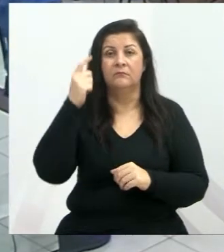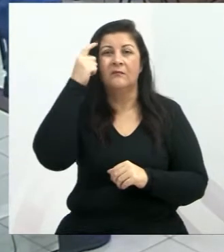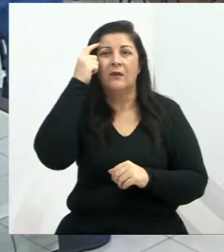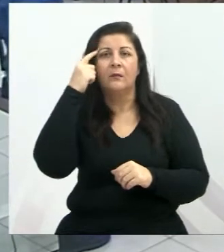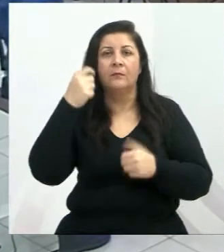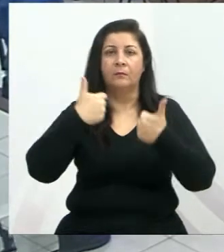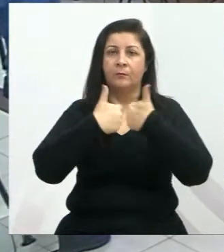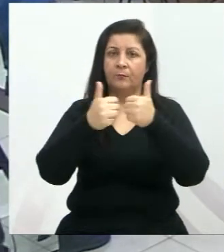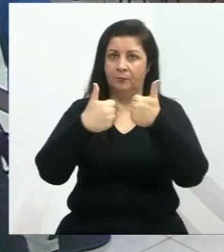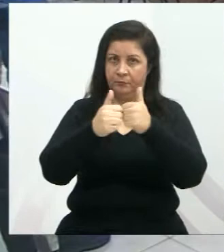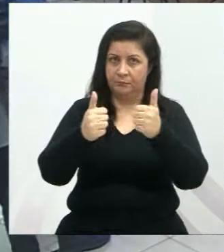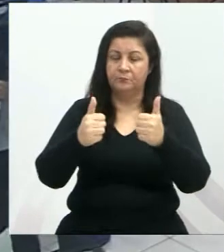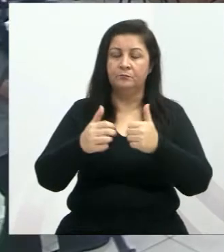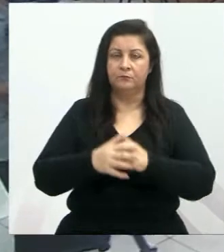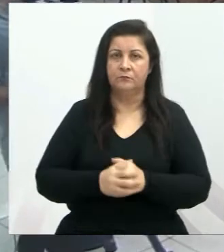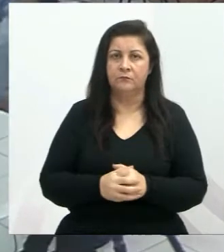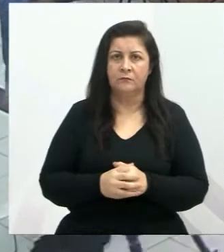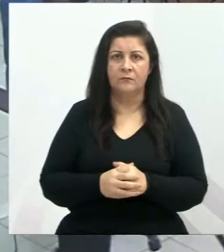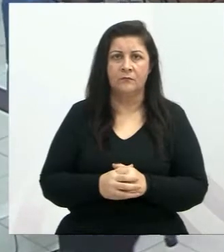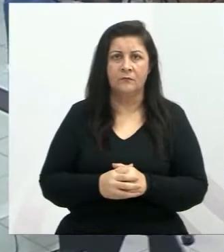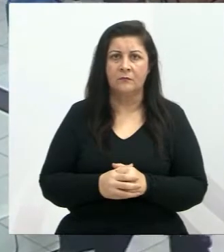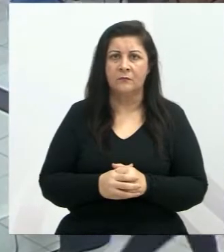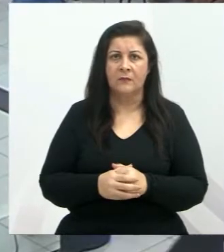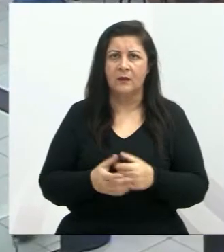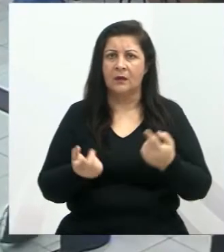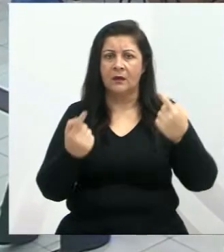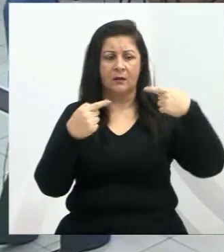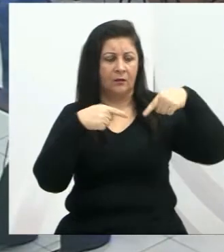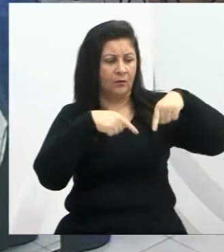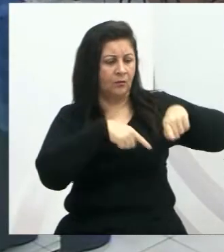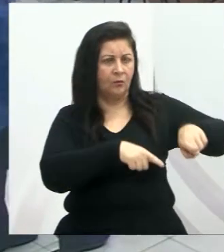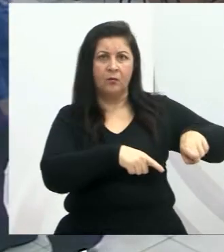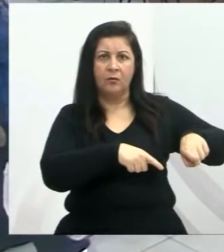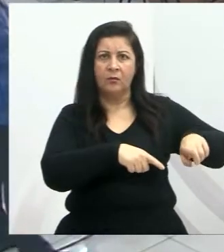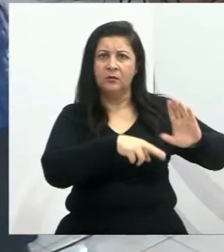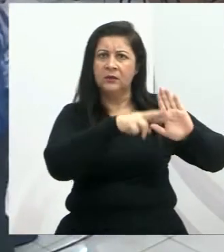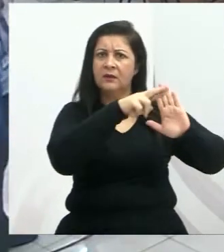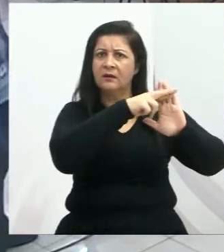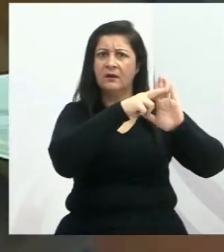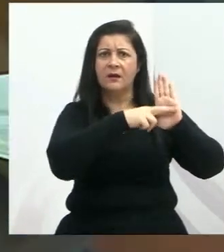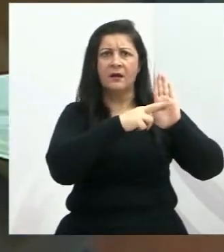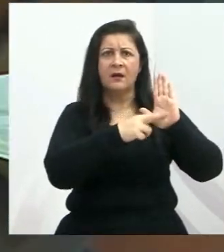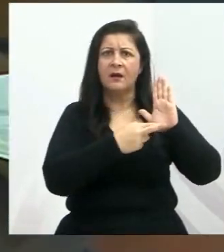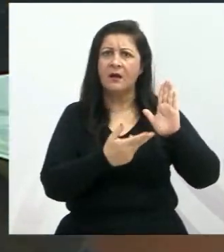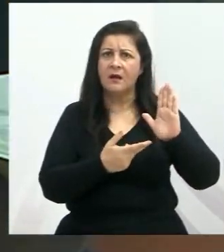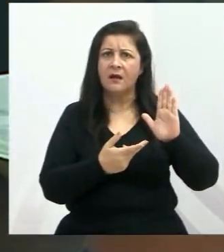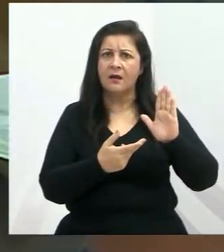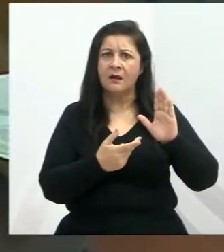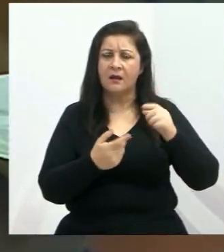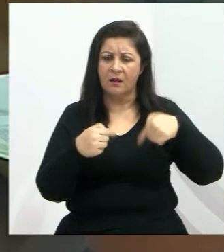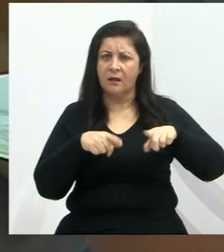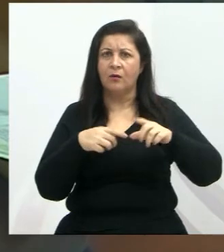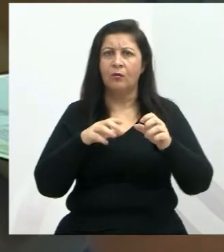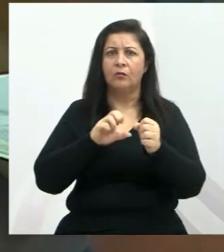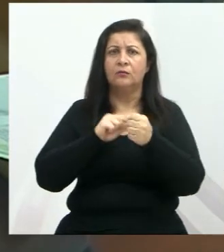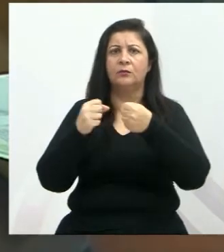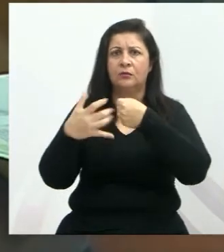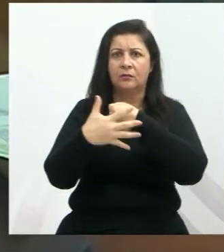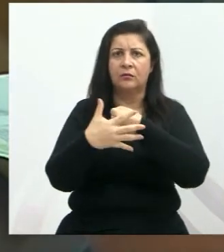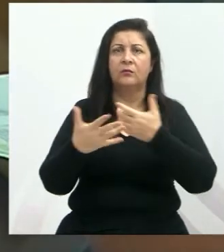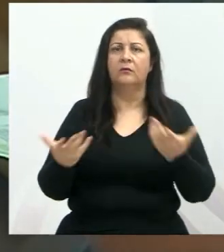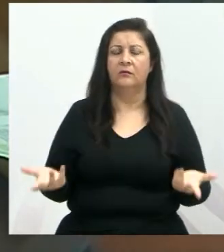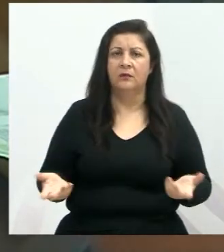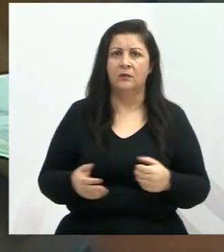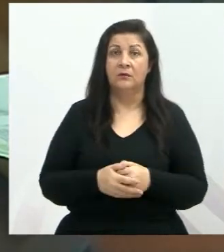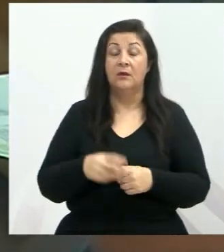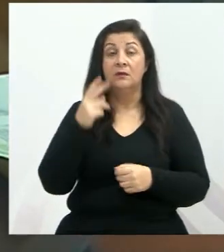a gente percebe que é totalmente contra as regras sanitárias, né? São pessoas, em especial no horário